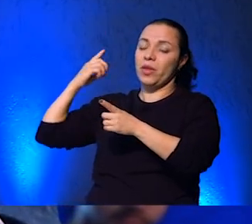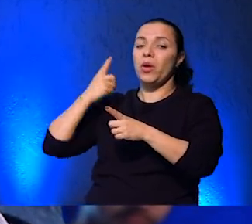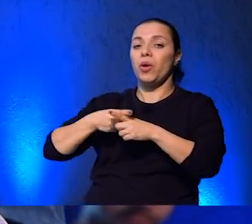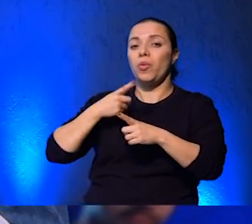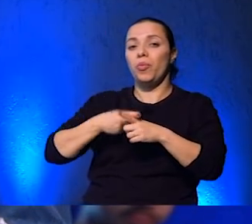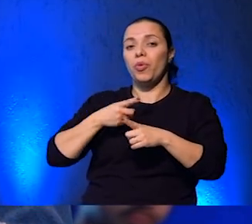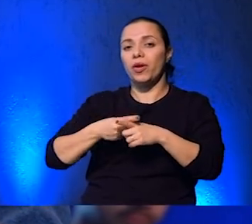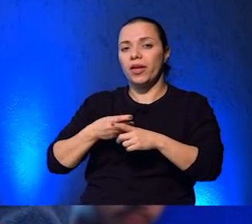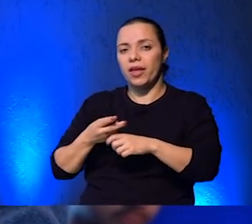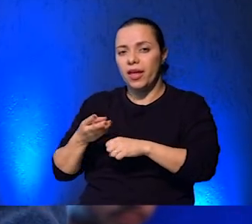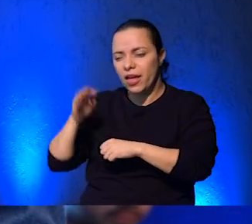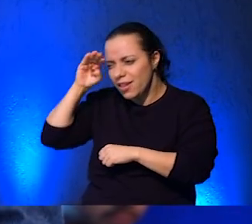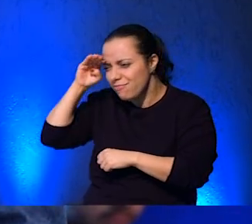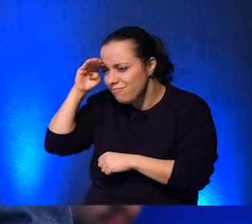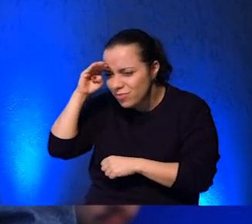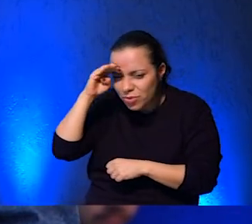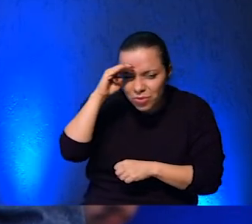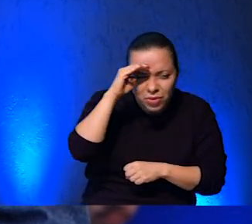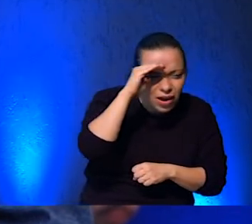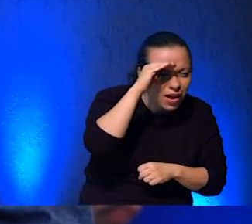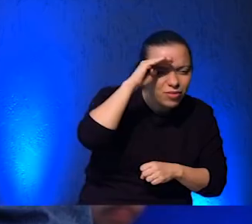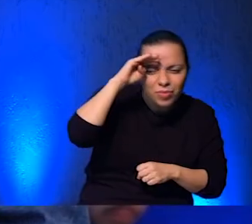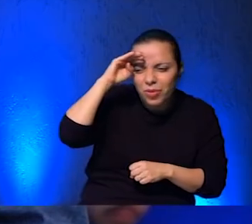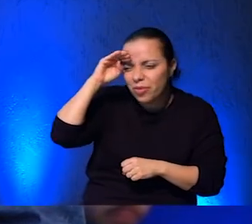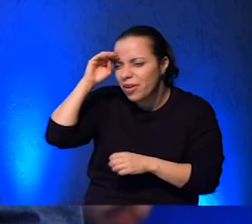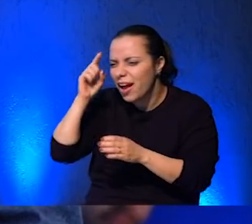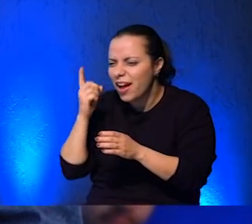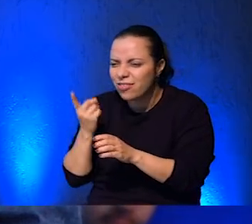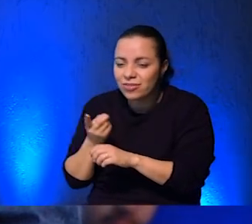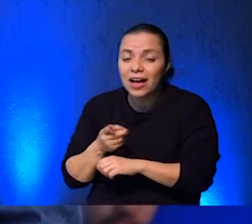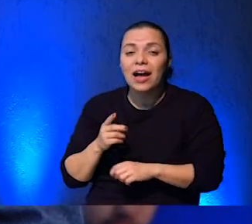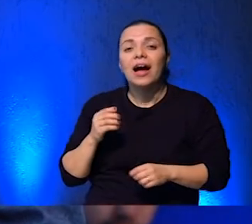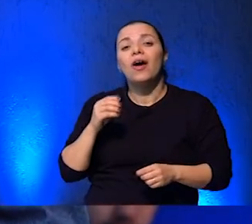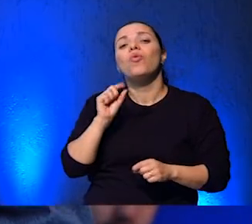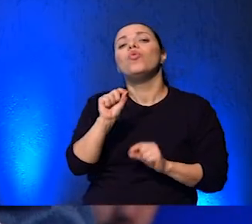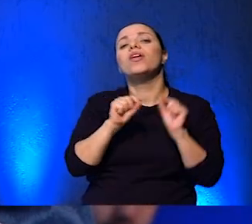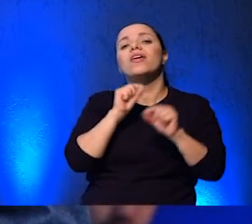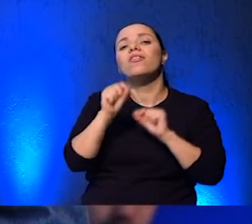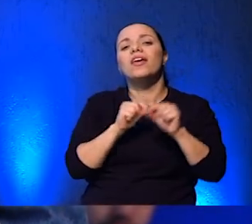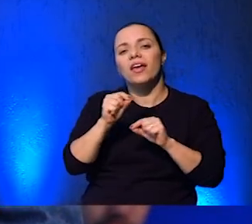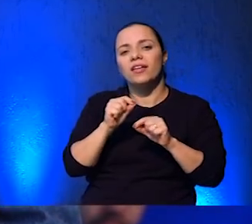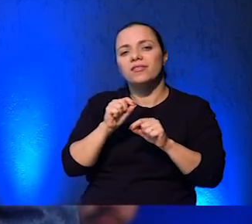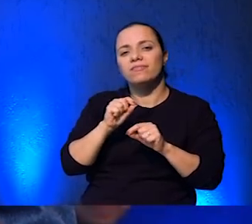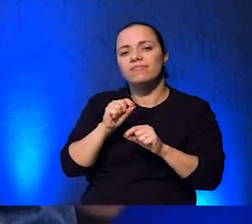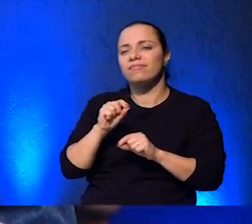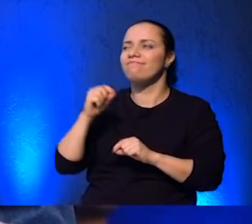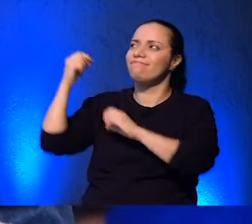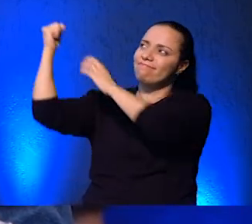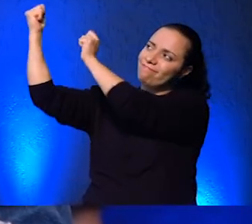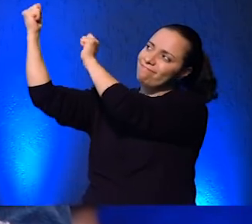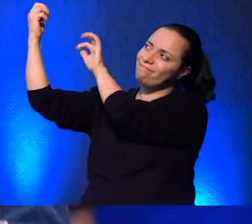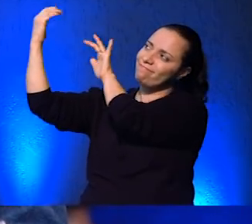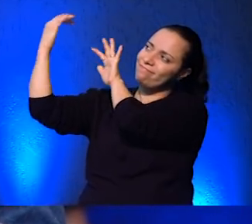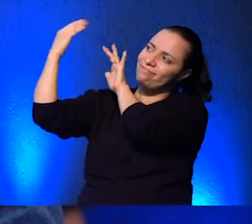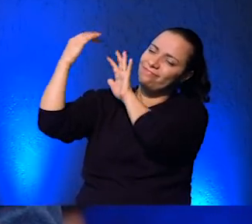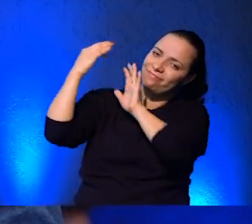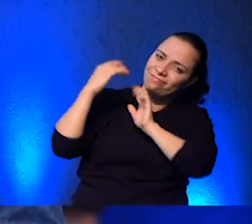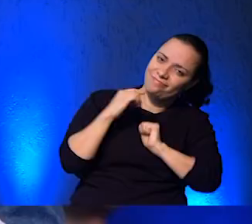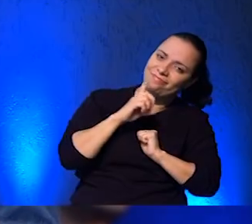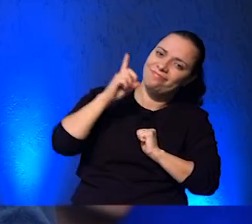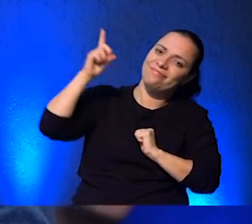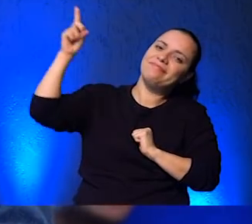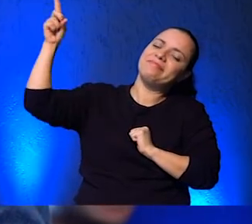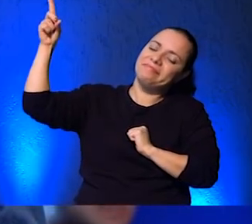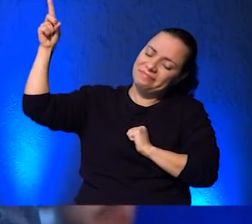buscava acima de tudo a benção de deus a benção de deus se você buscar a benção de